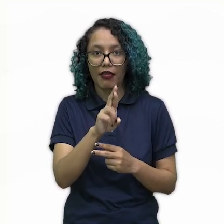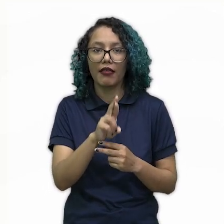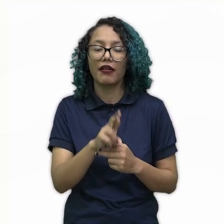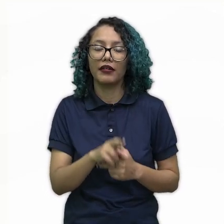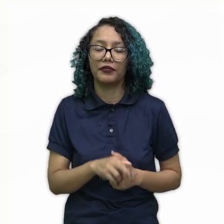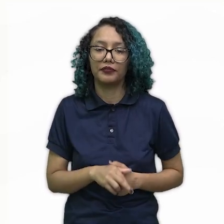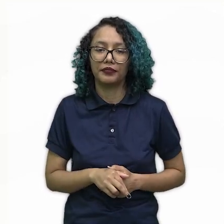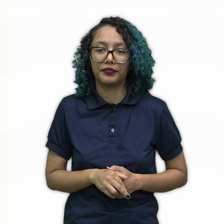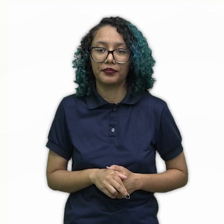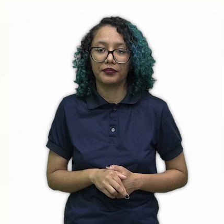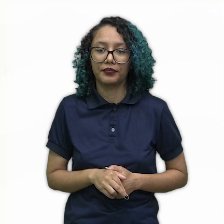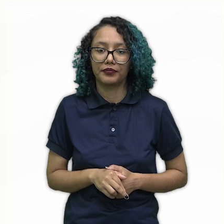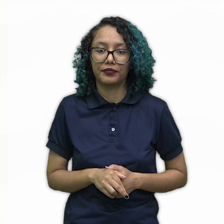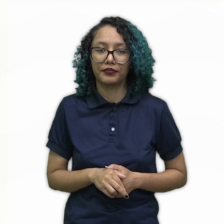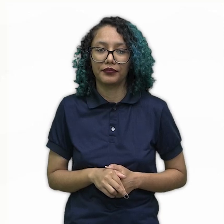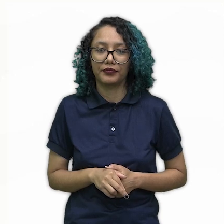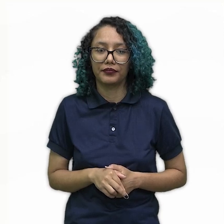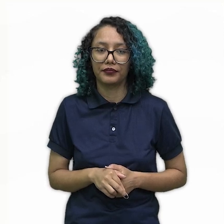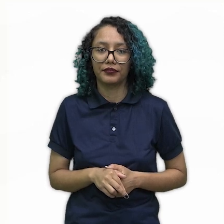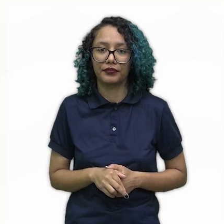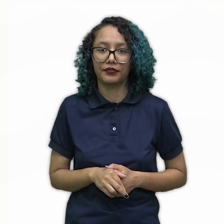raio, ok?